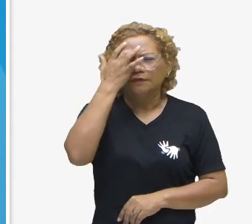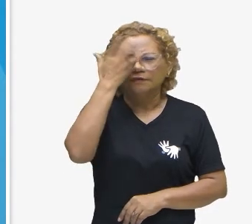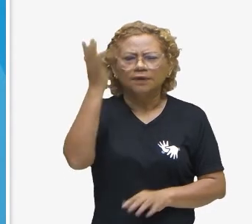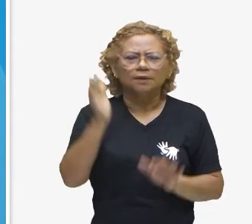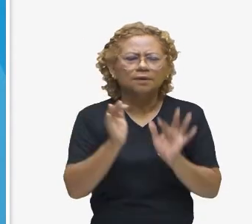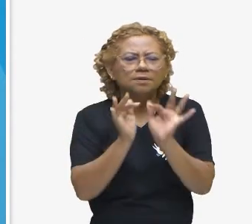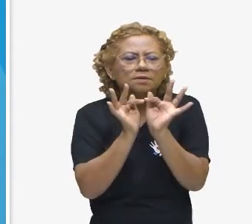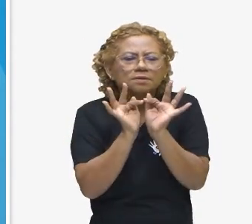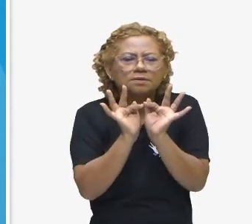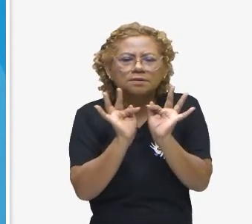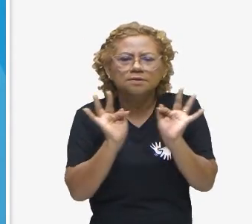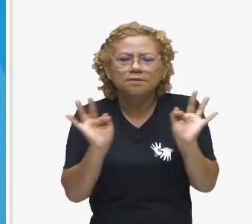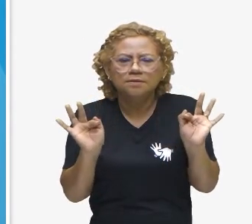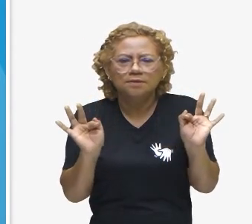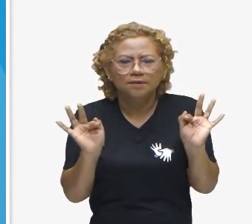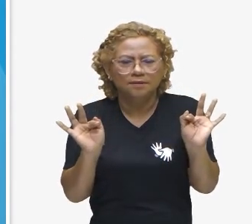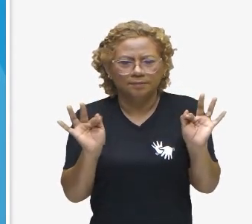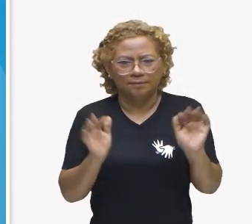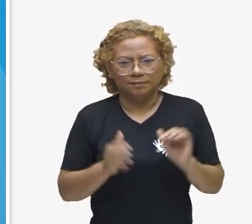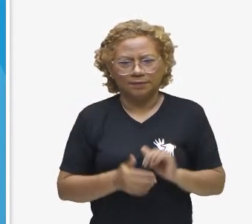período da função cosseno.